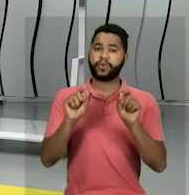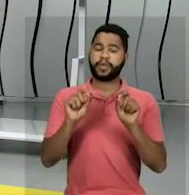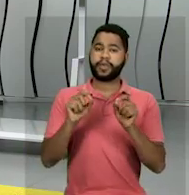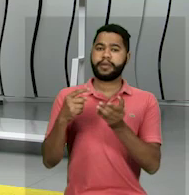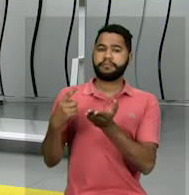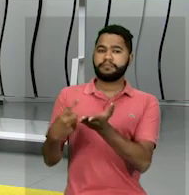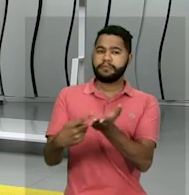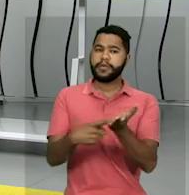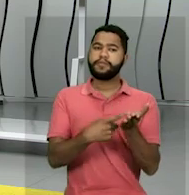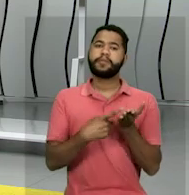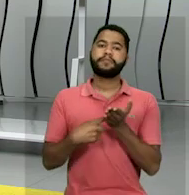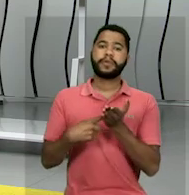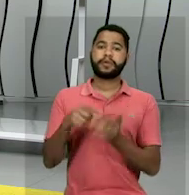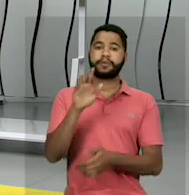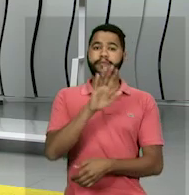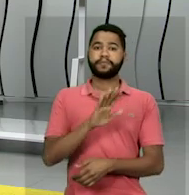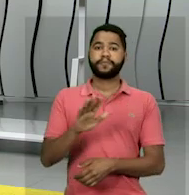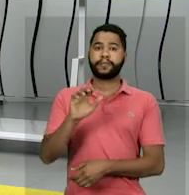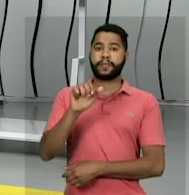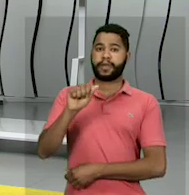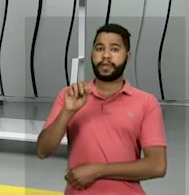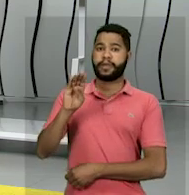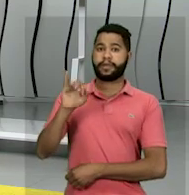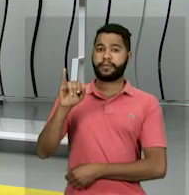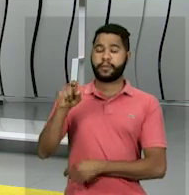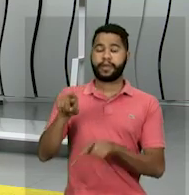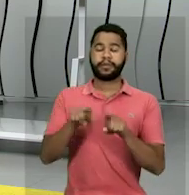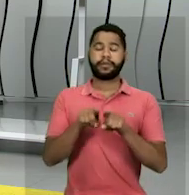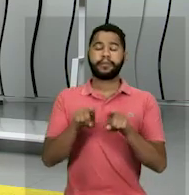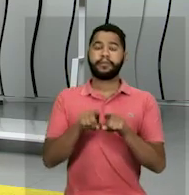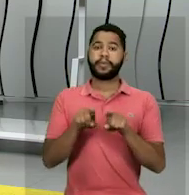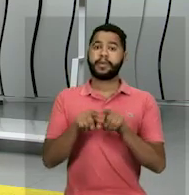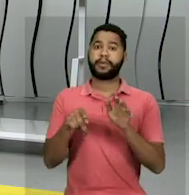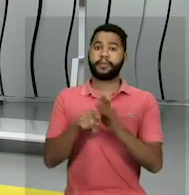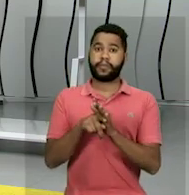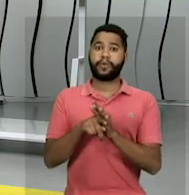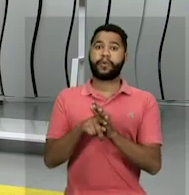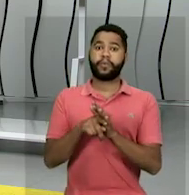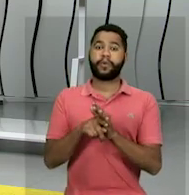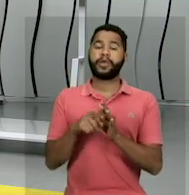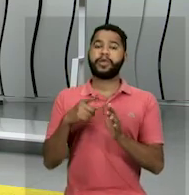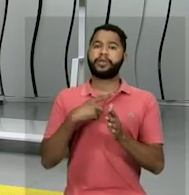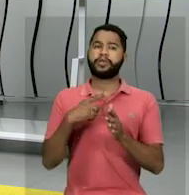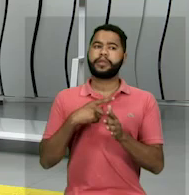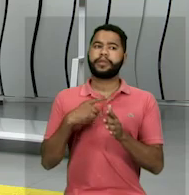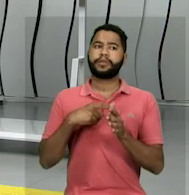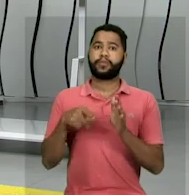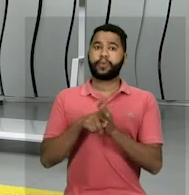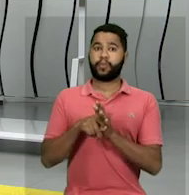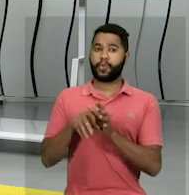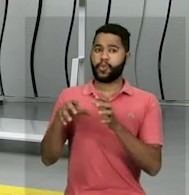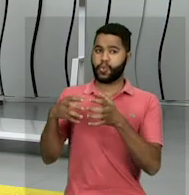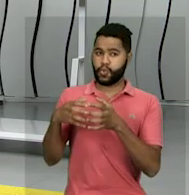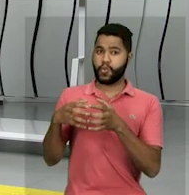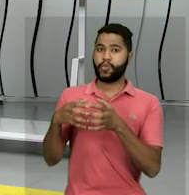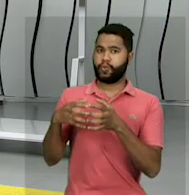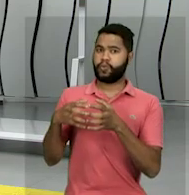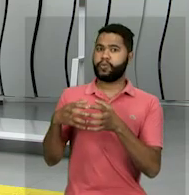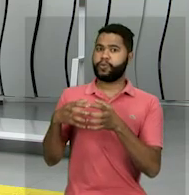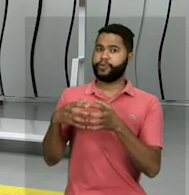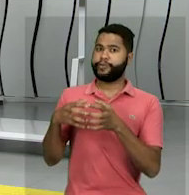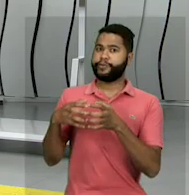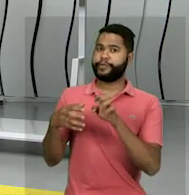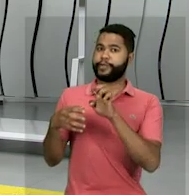Aliança Nacional Libertadora e o AIB, a Ação Integralista Brasileira, um grupo de esquerda e o outro de extrema